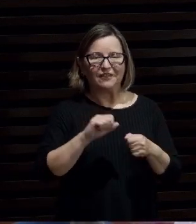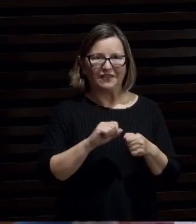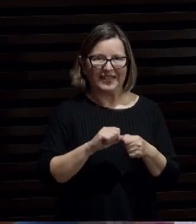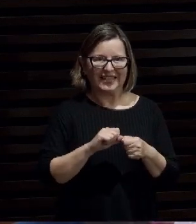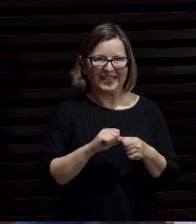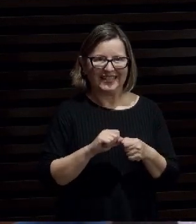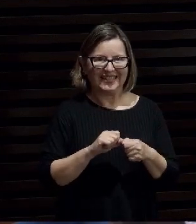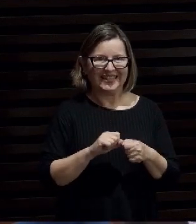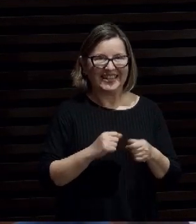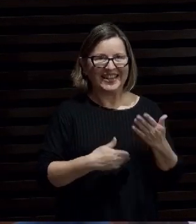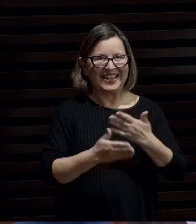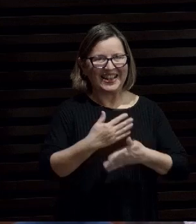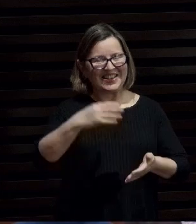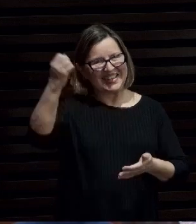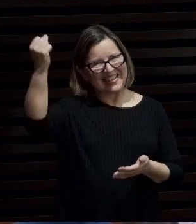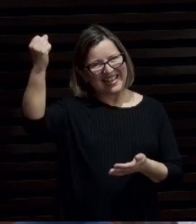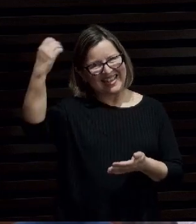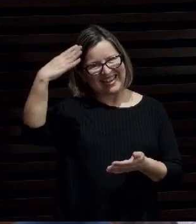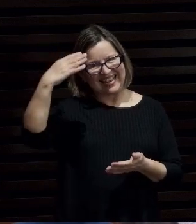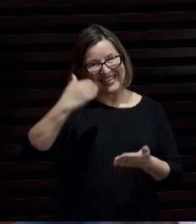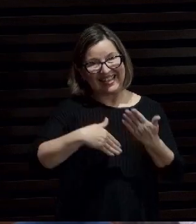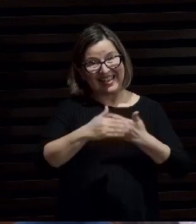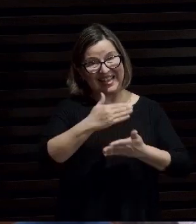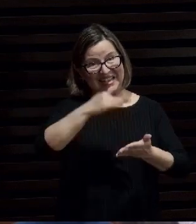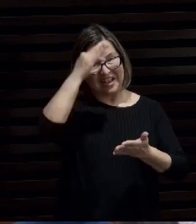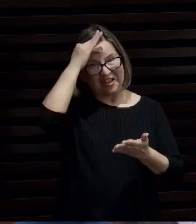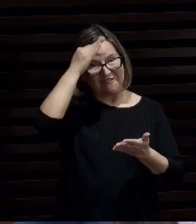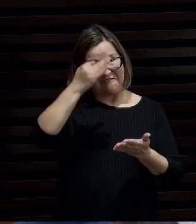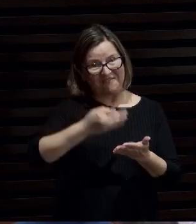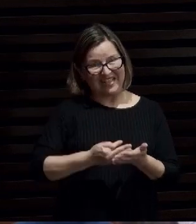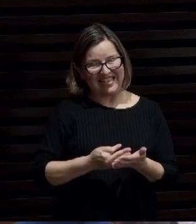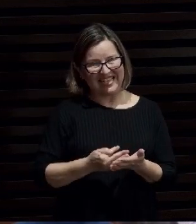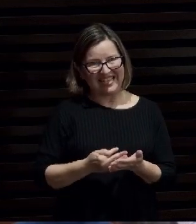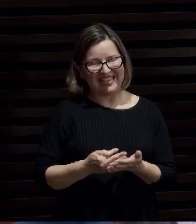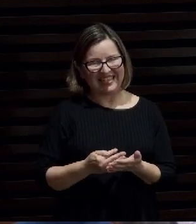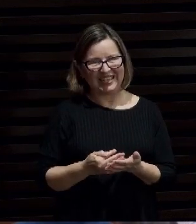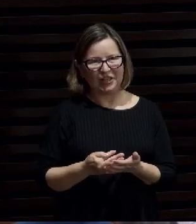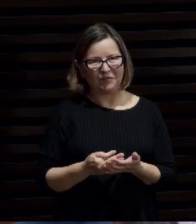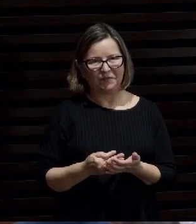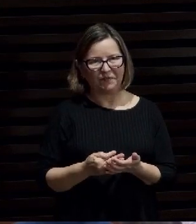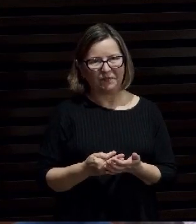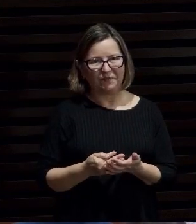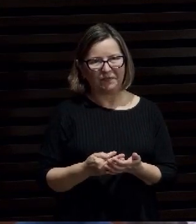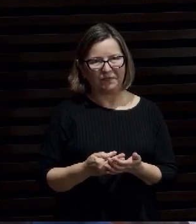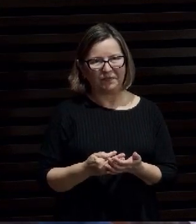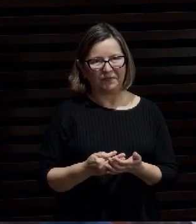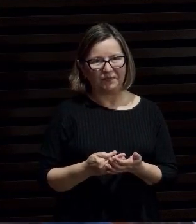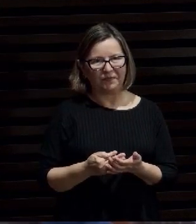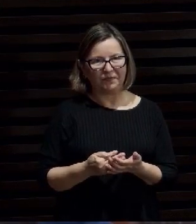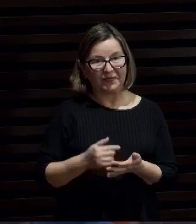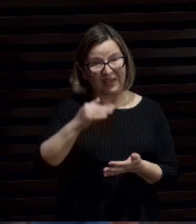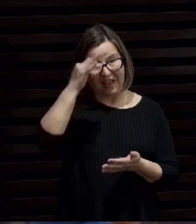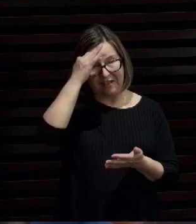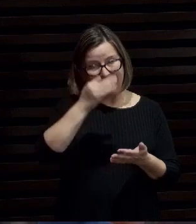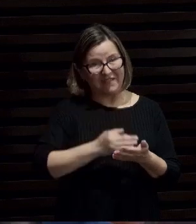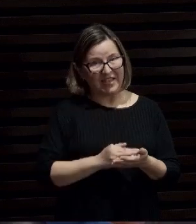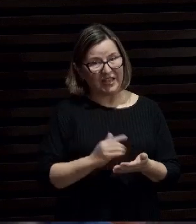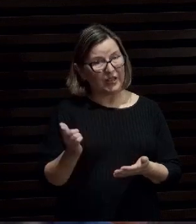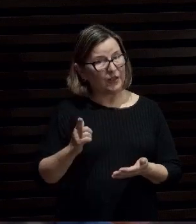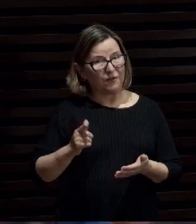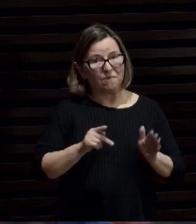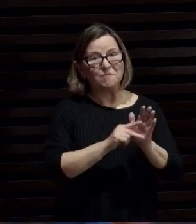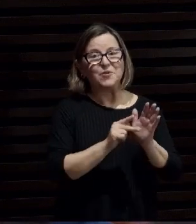pela graça, mediante a fé. E isso, a fé, não vem de vós, é um